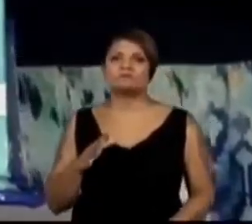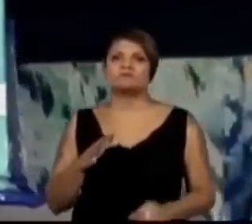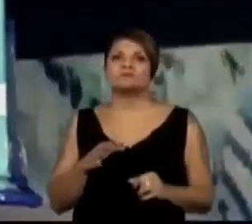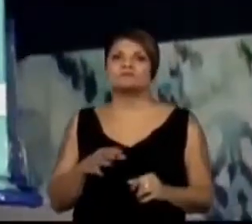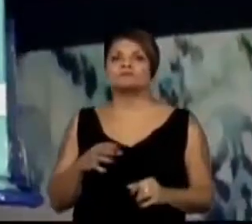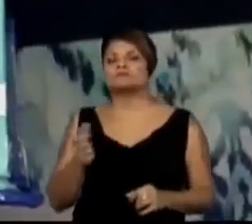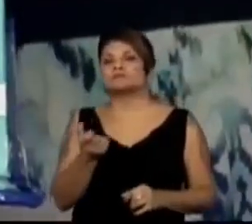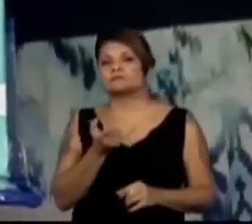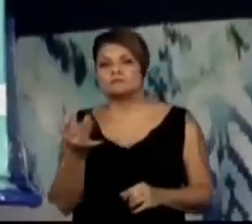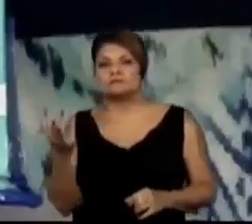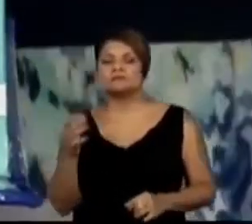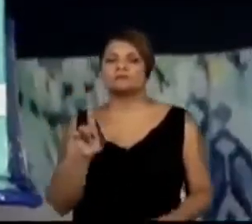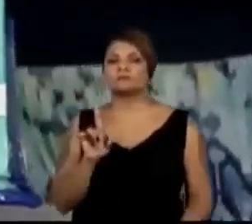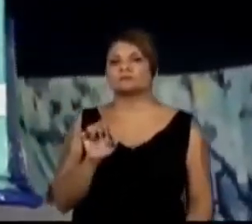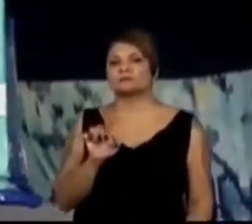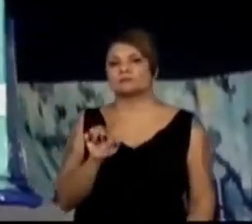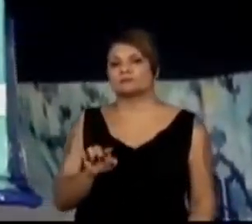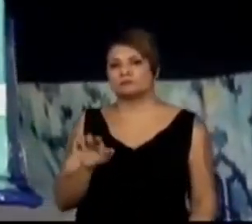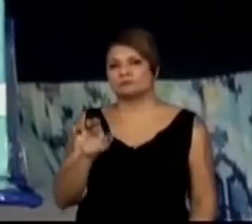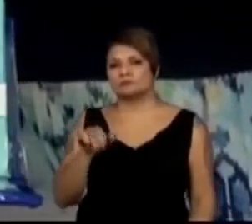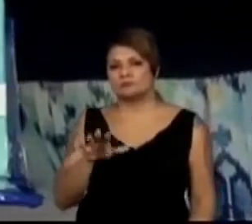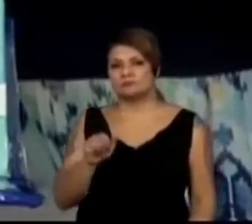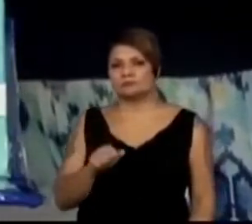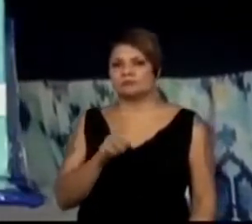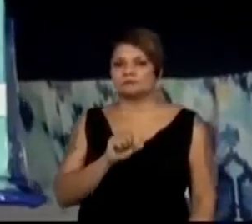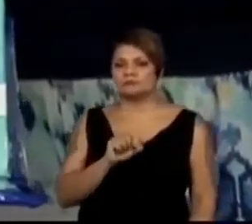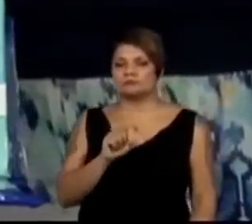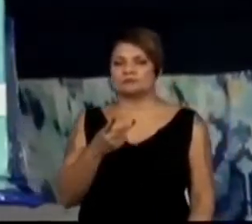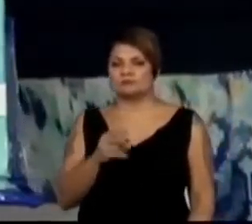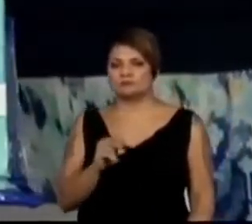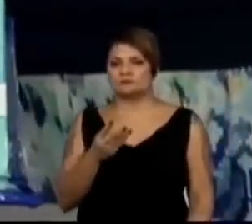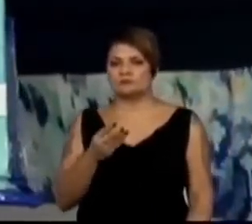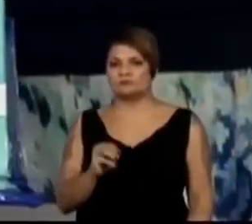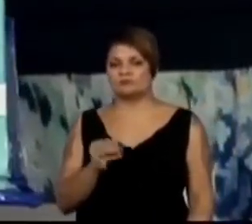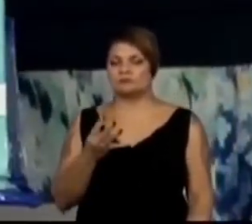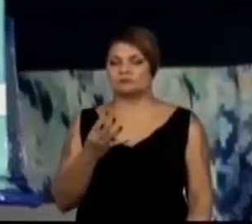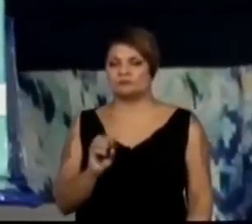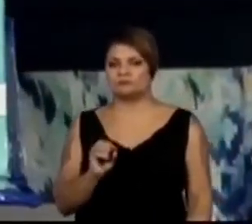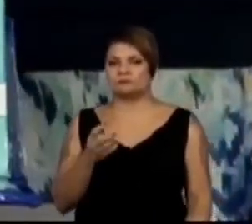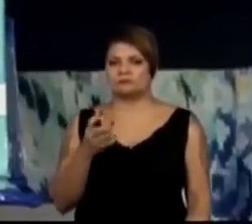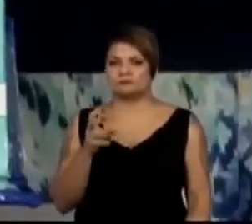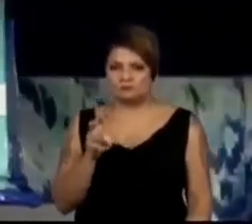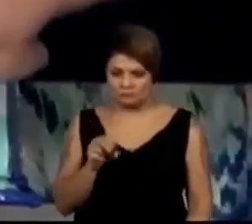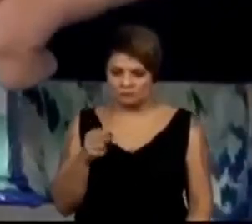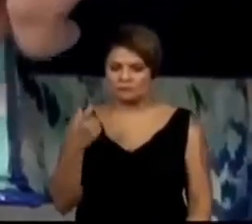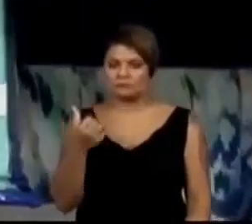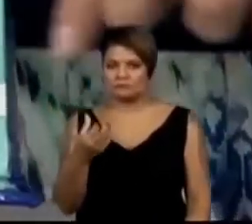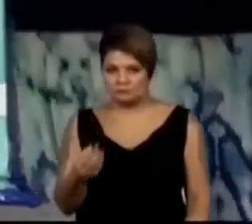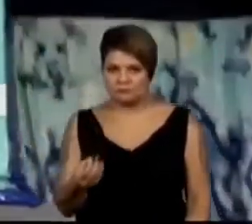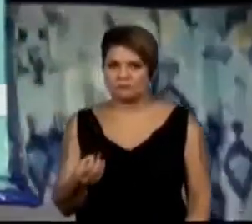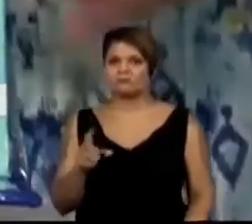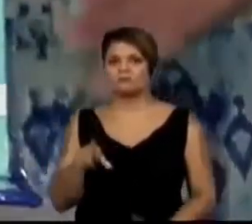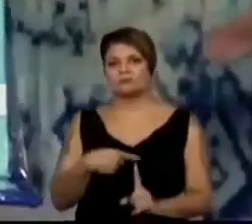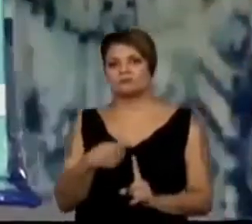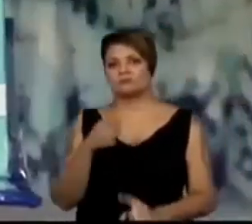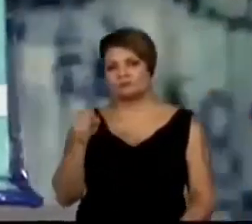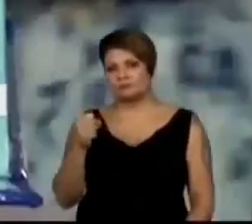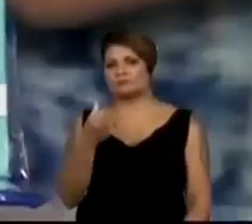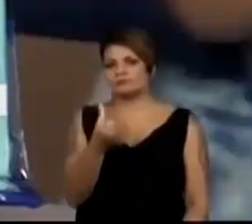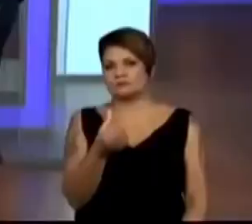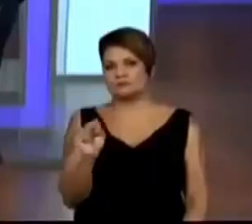unidades. E aí é só trazer a questão do 10, ó. 10, 20, 30, 40, 50, 60. Mais esse 8.